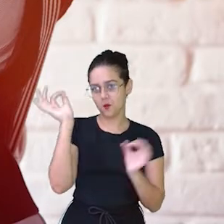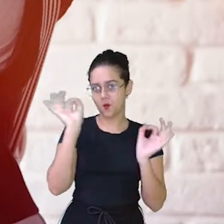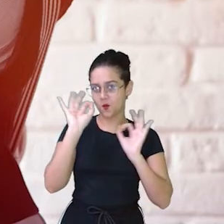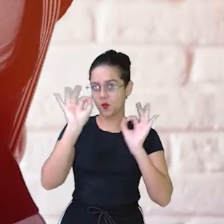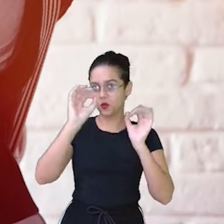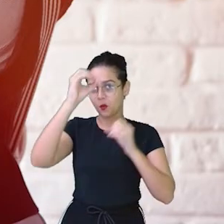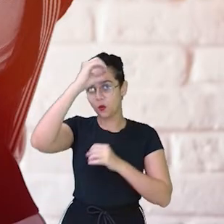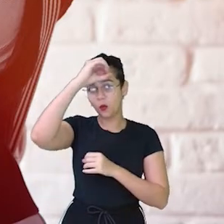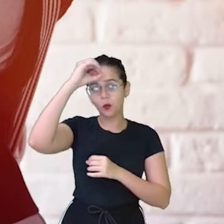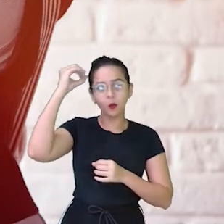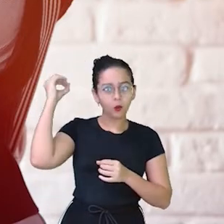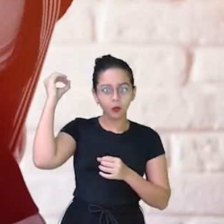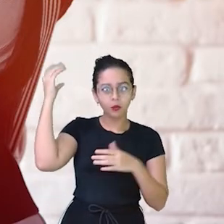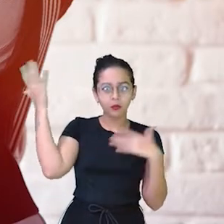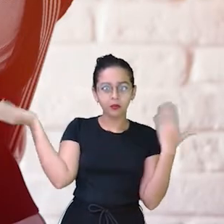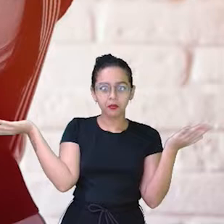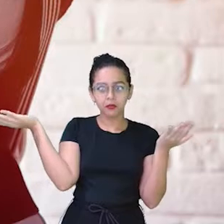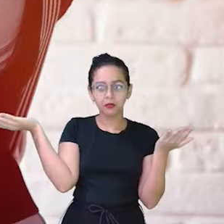Essa menina,